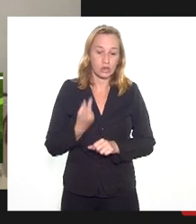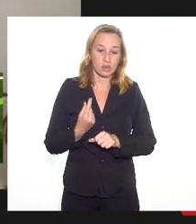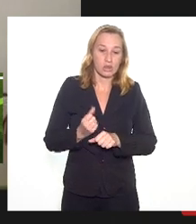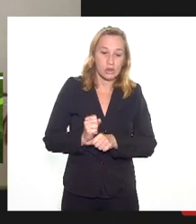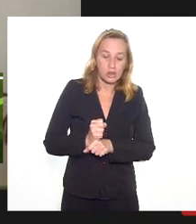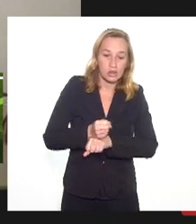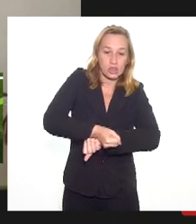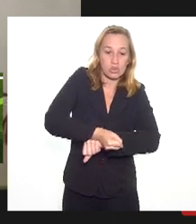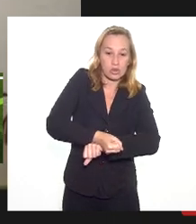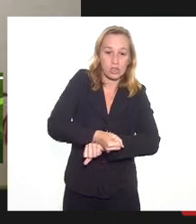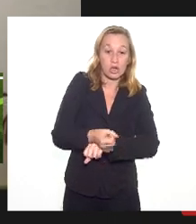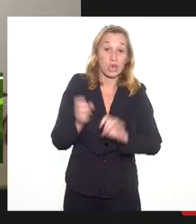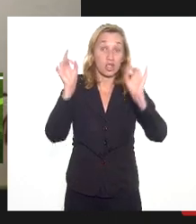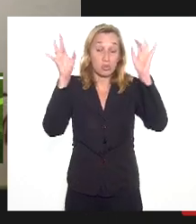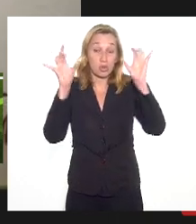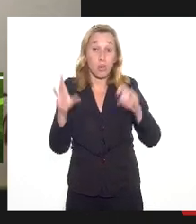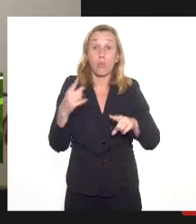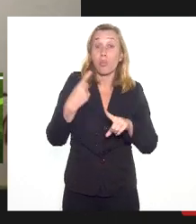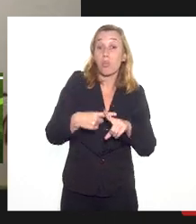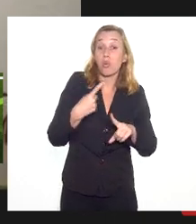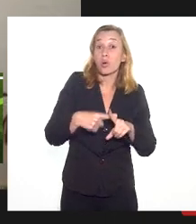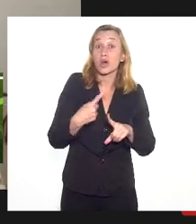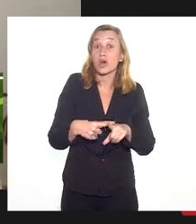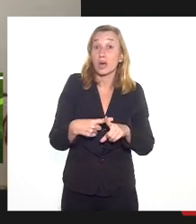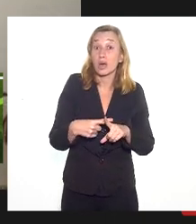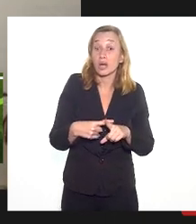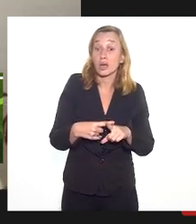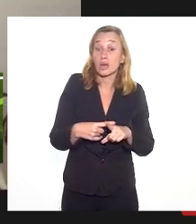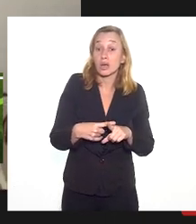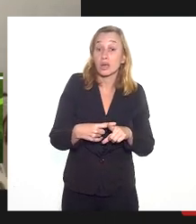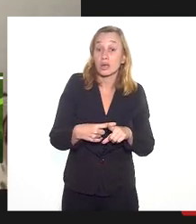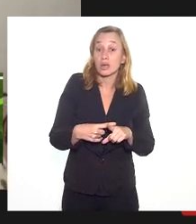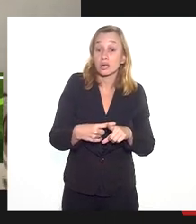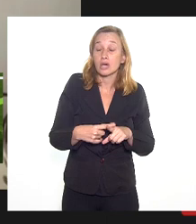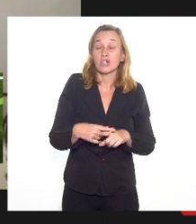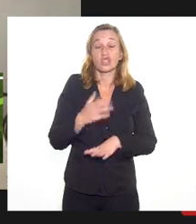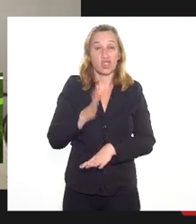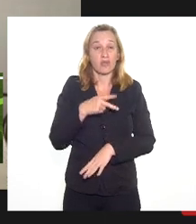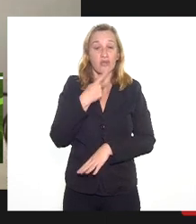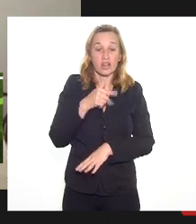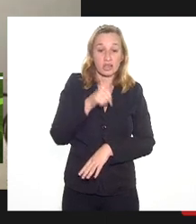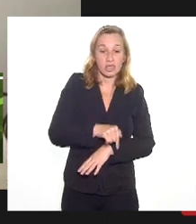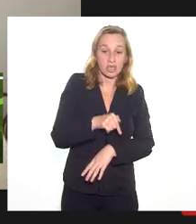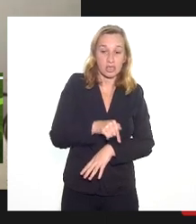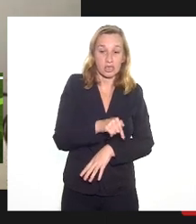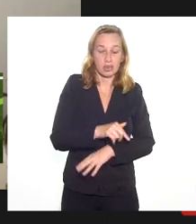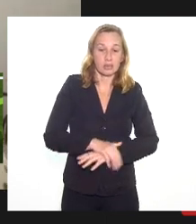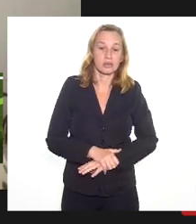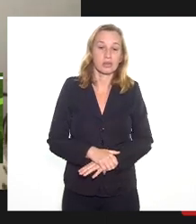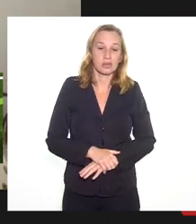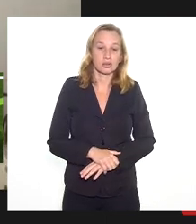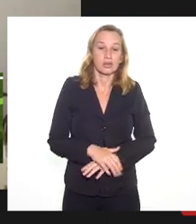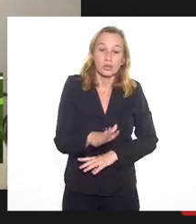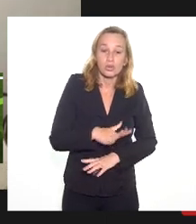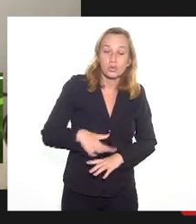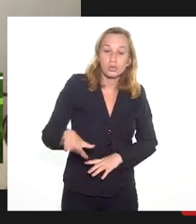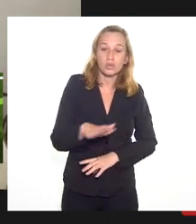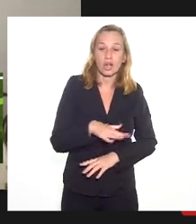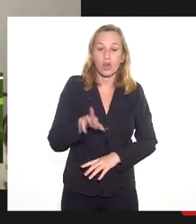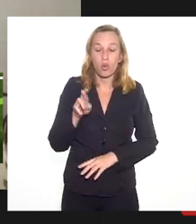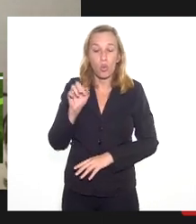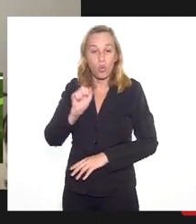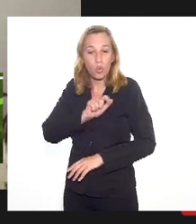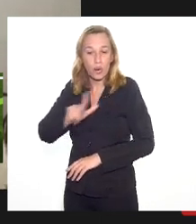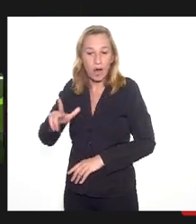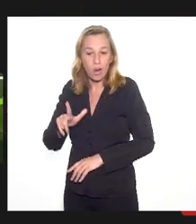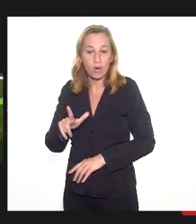em especial porque estão, e aqui já foi dito, nos espaços rurais,